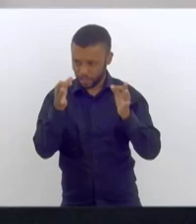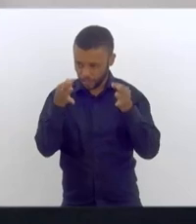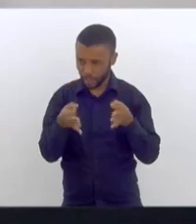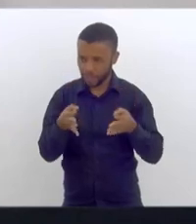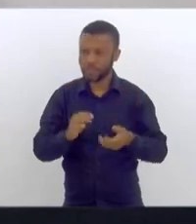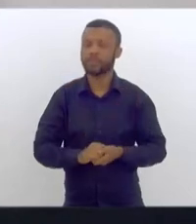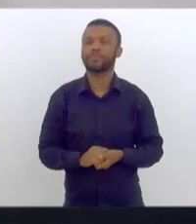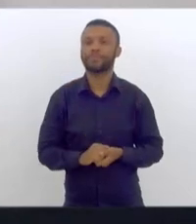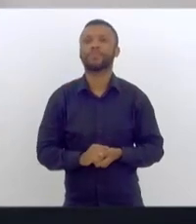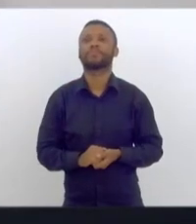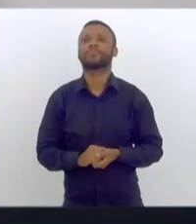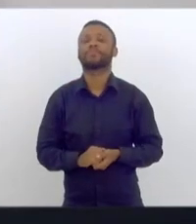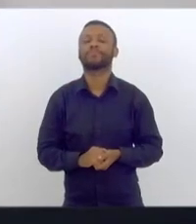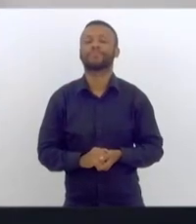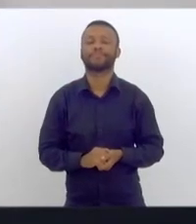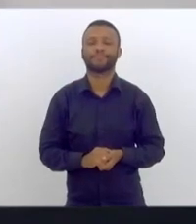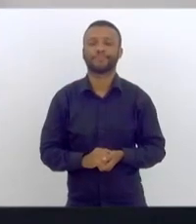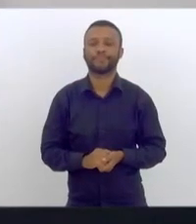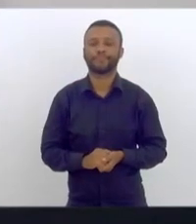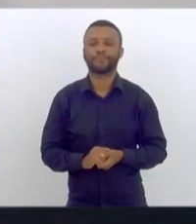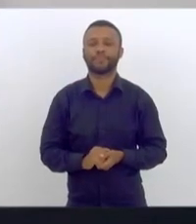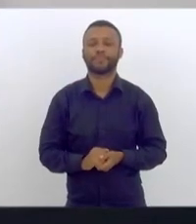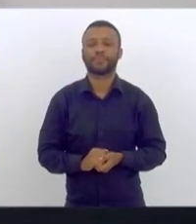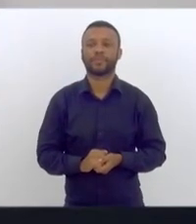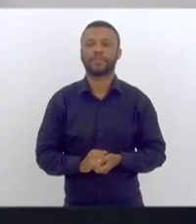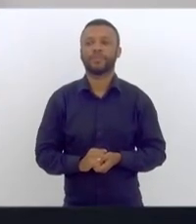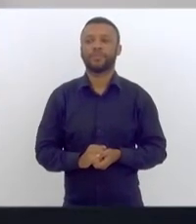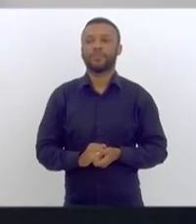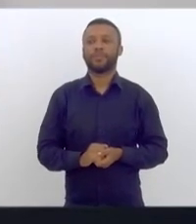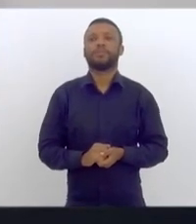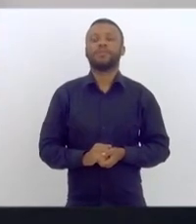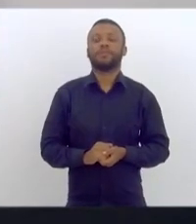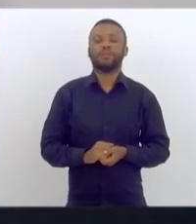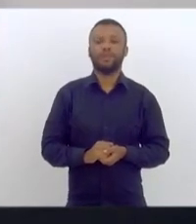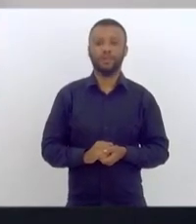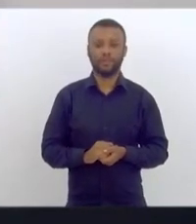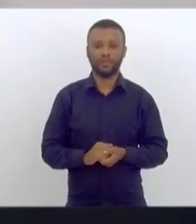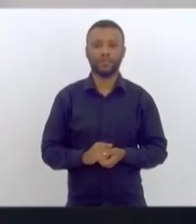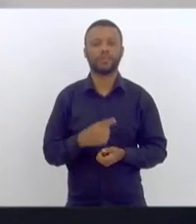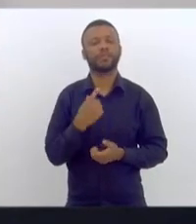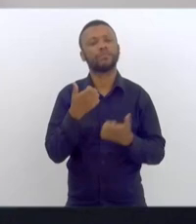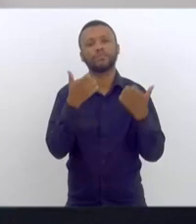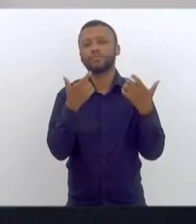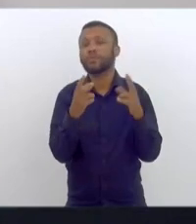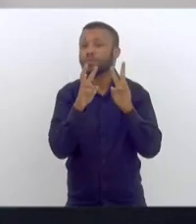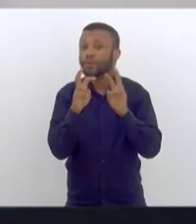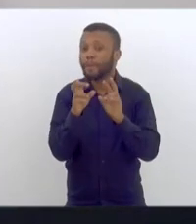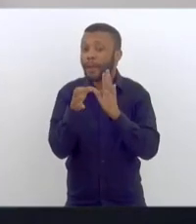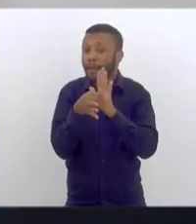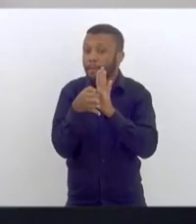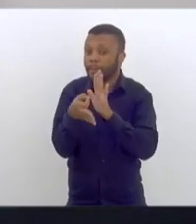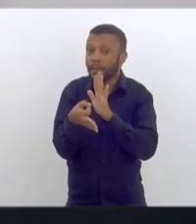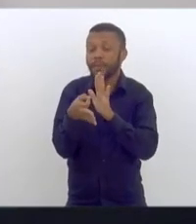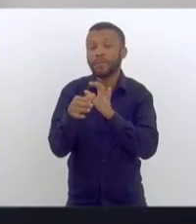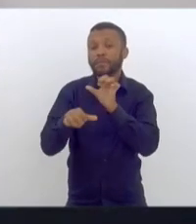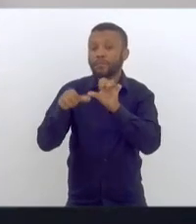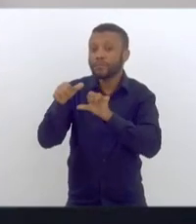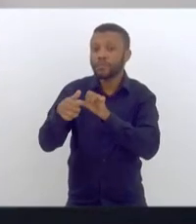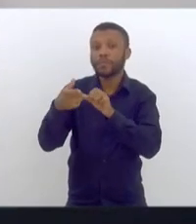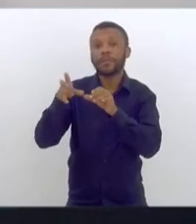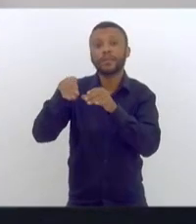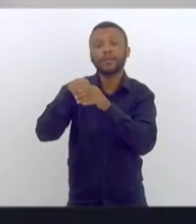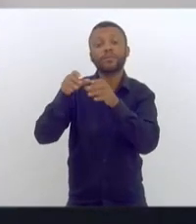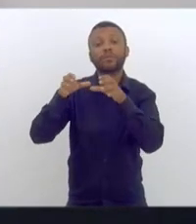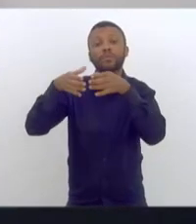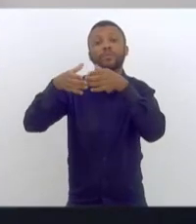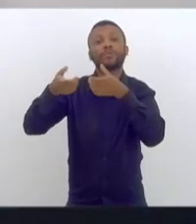em relação nós estamos falando da emenda modificativa número 4 da comissão de economia